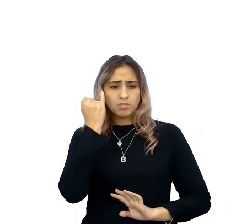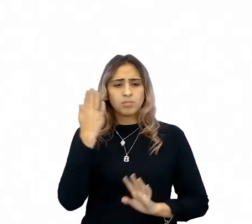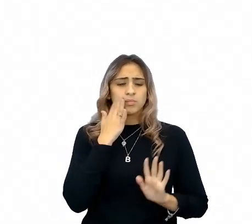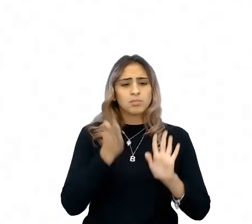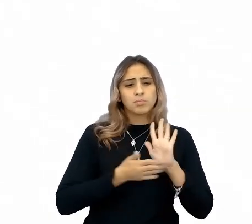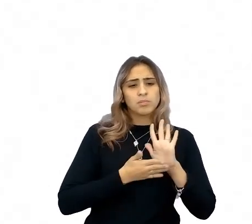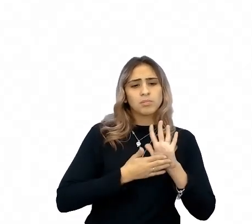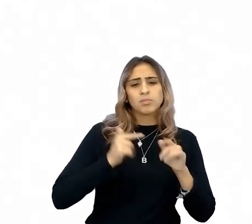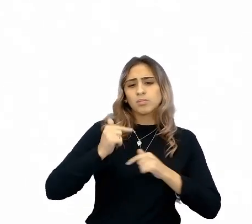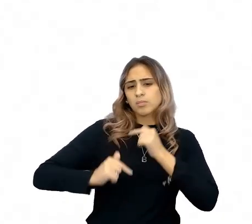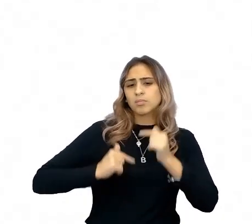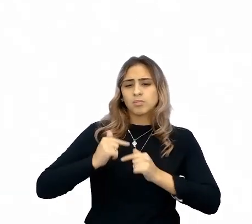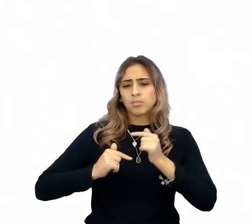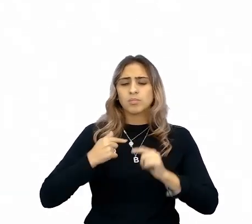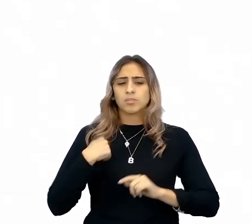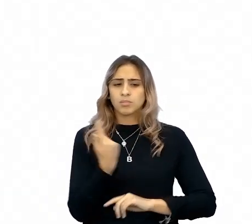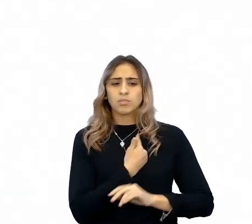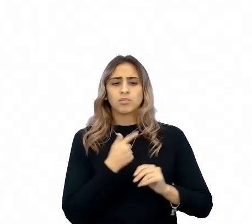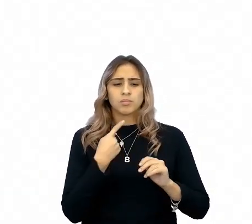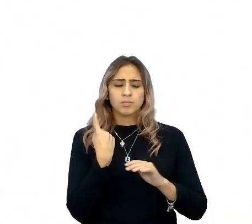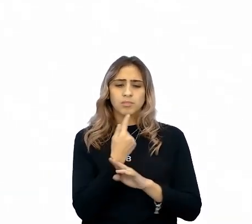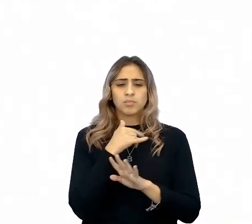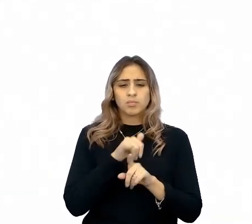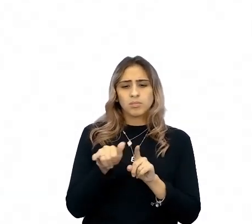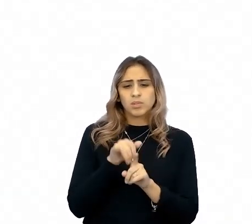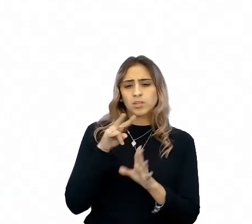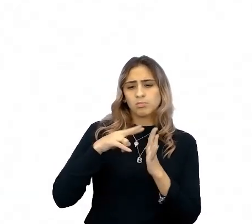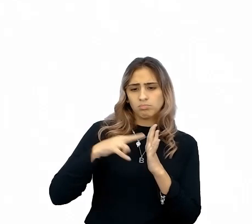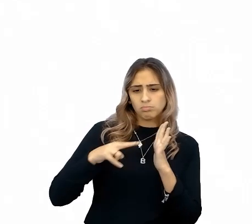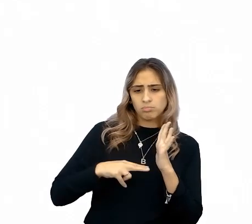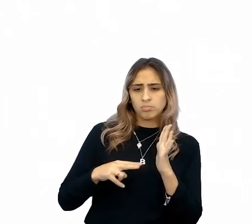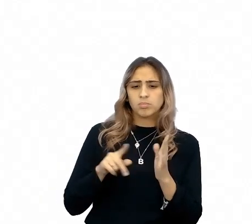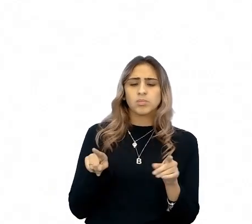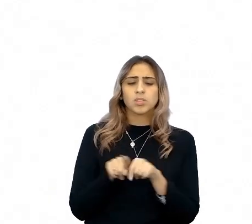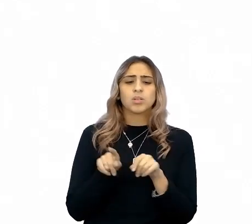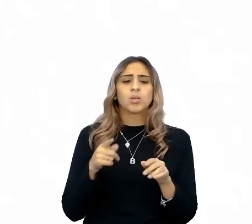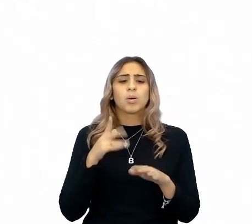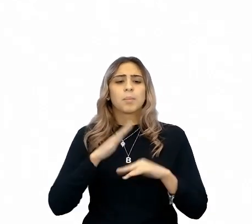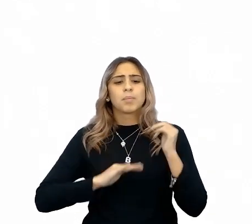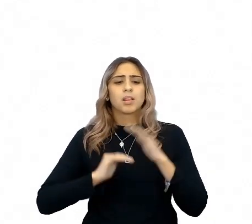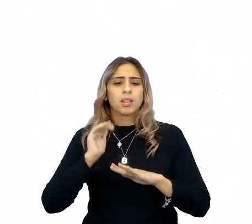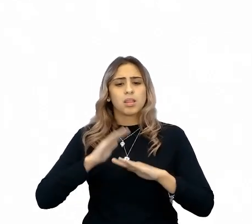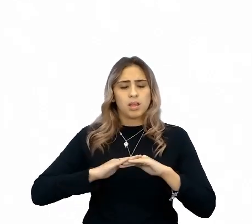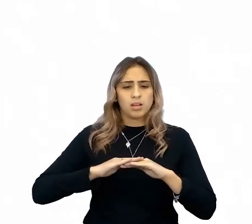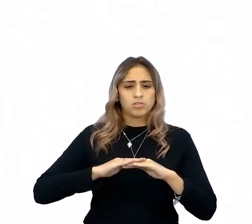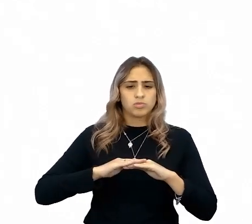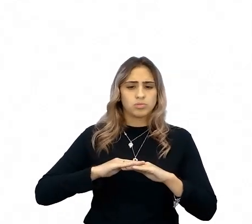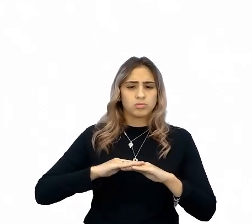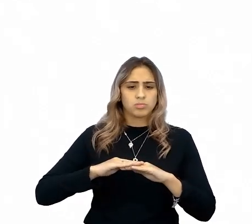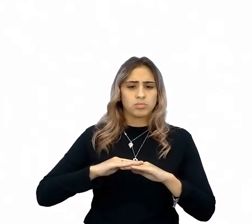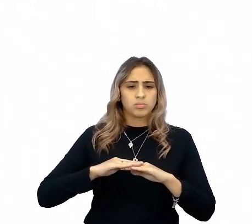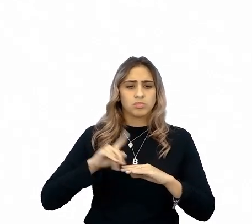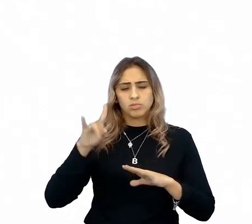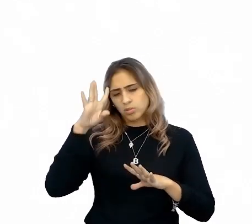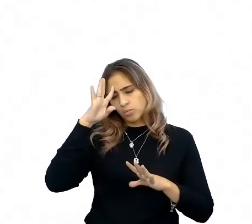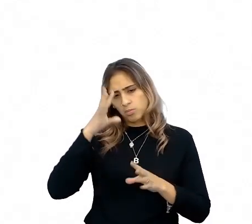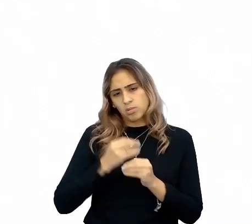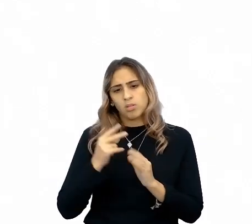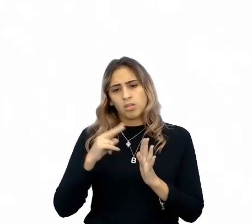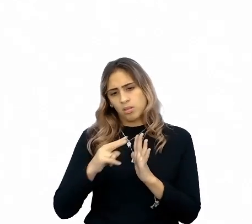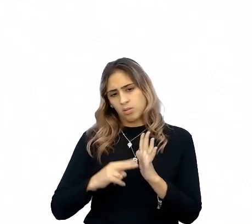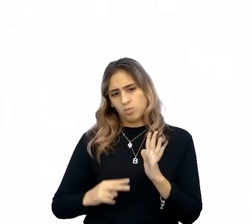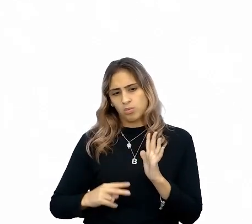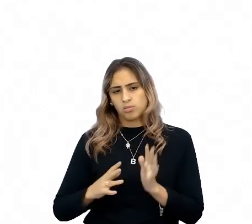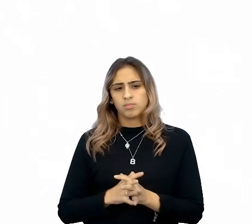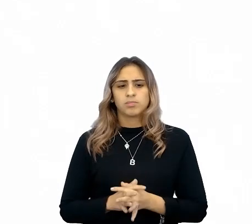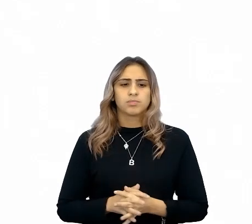importância de trabalharmos aí com as estratégias de leitura e com as habilidades de compreensão leitora.